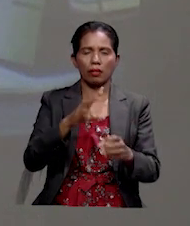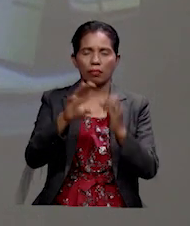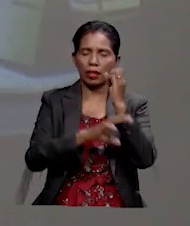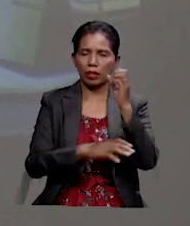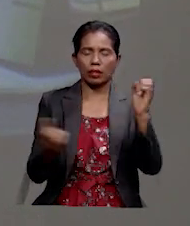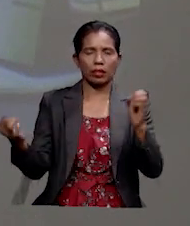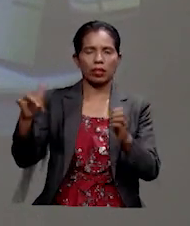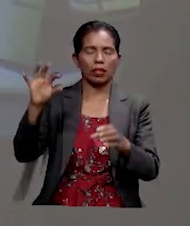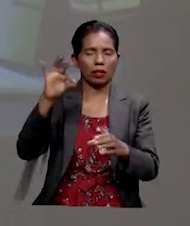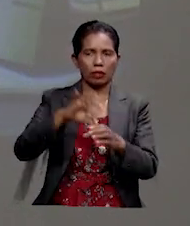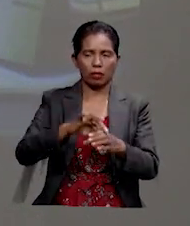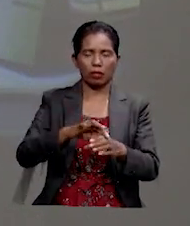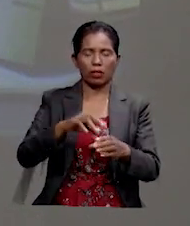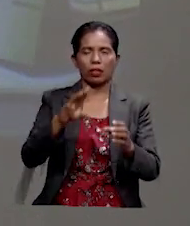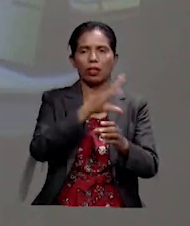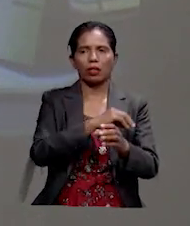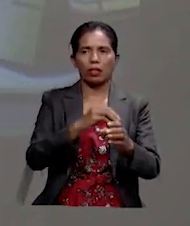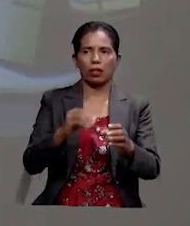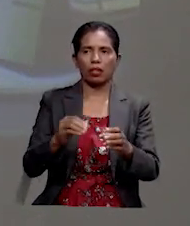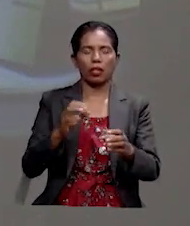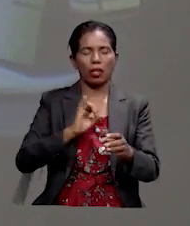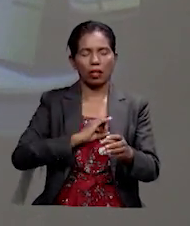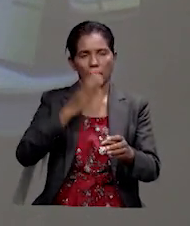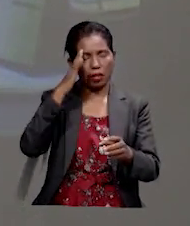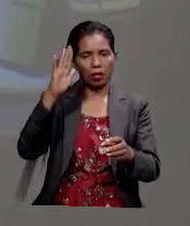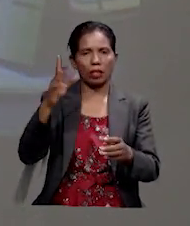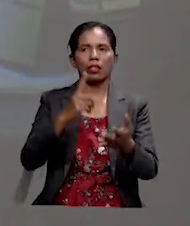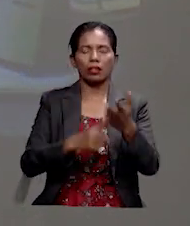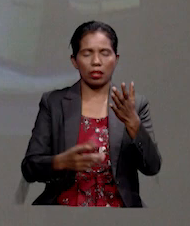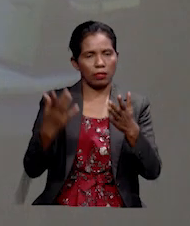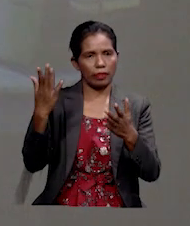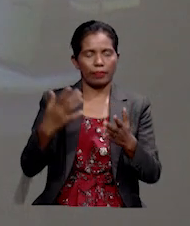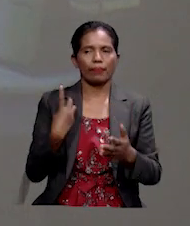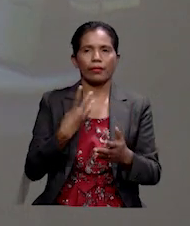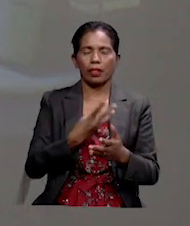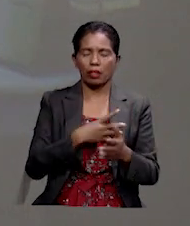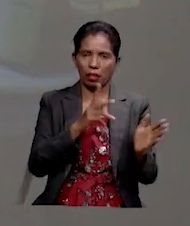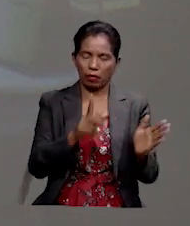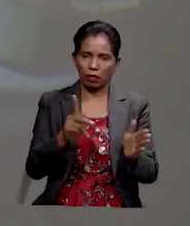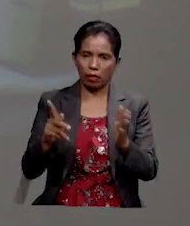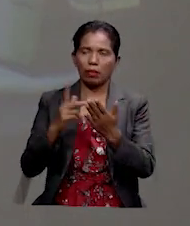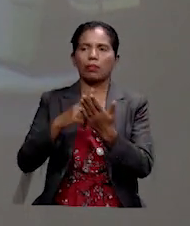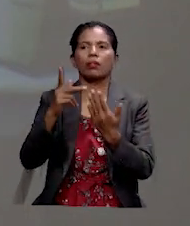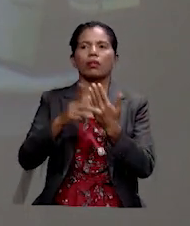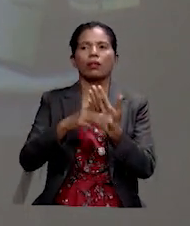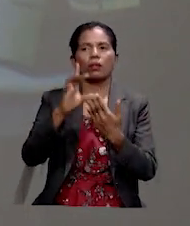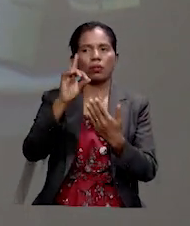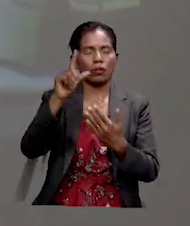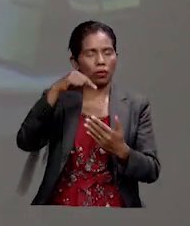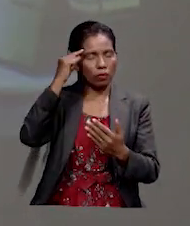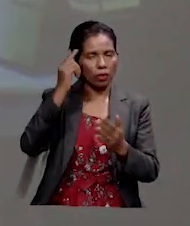tangona depois natar mostrar lá halo tangona haula tene saya rumah tu kontesi antum itu ne plan ke program itu bu governor ni atau